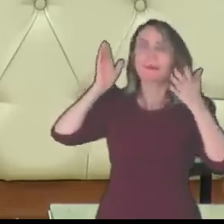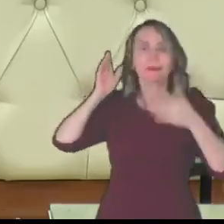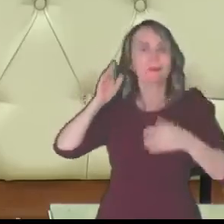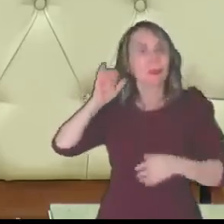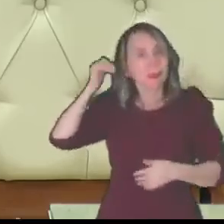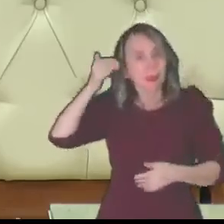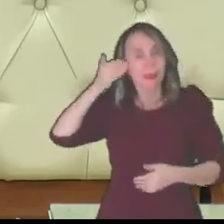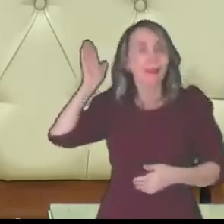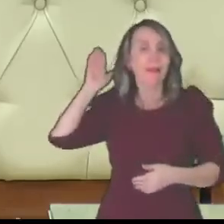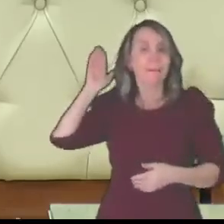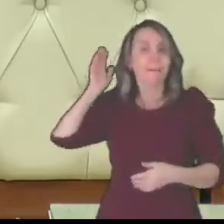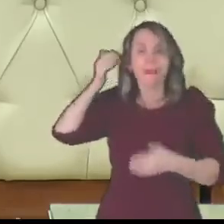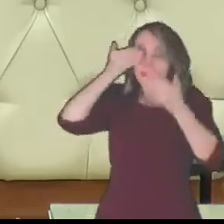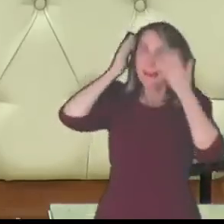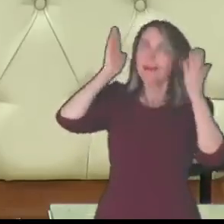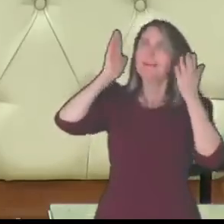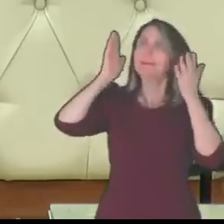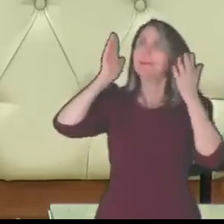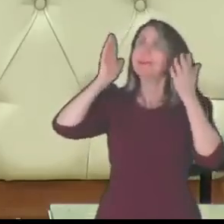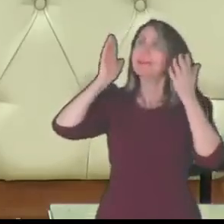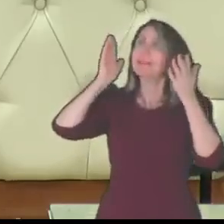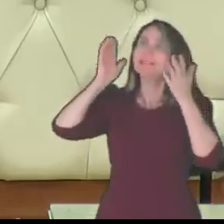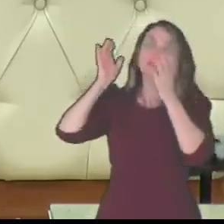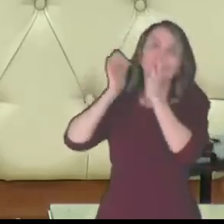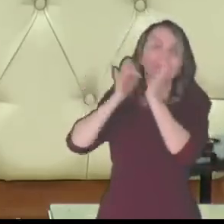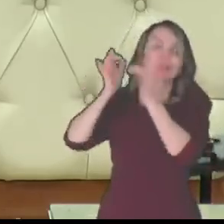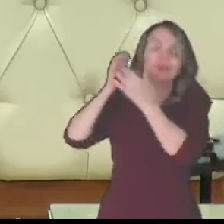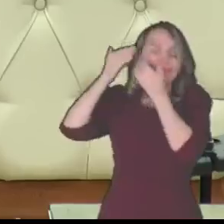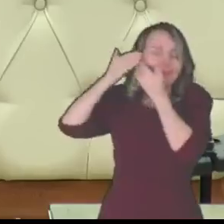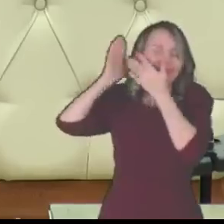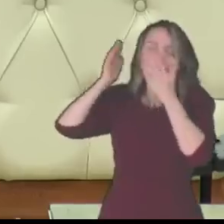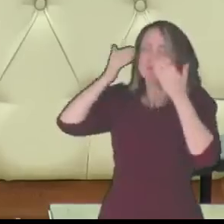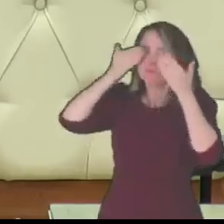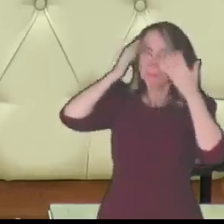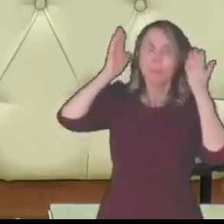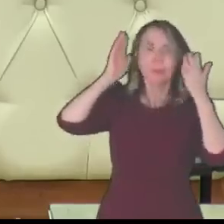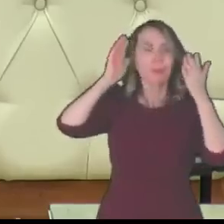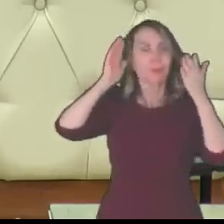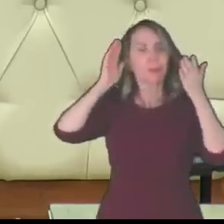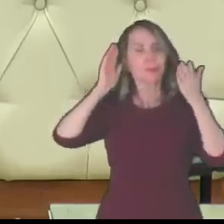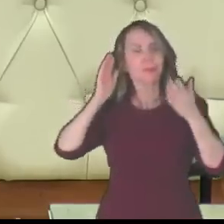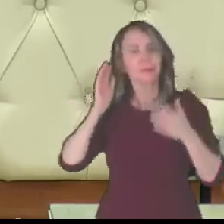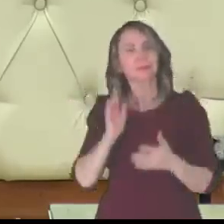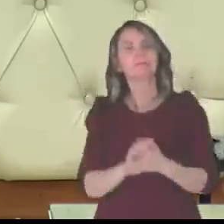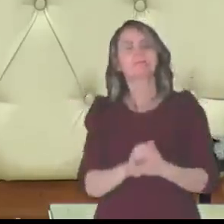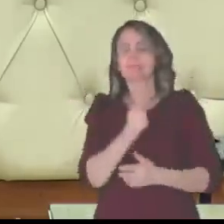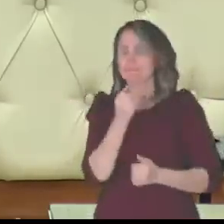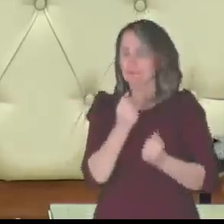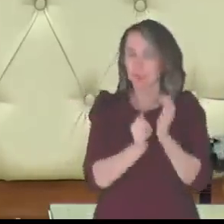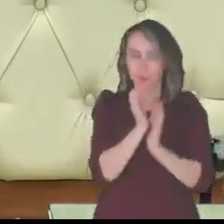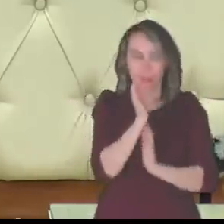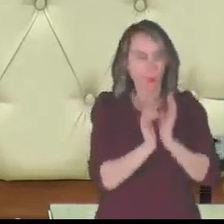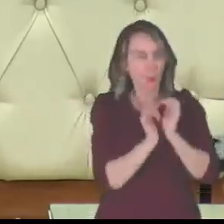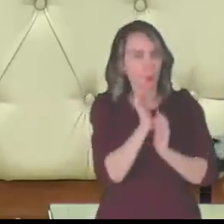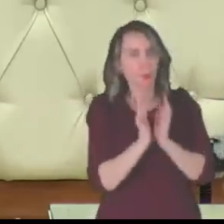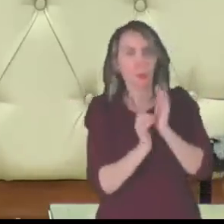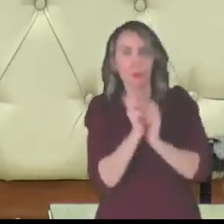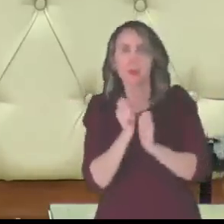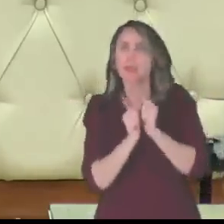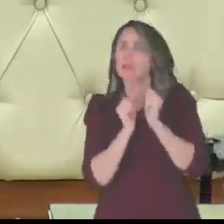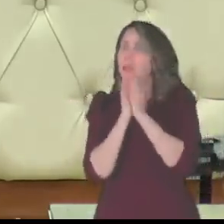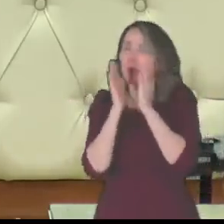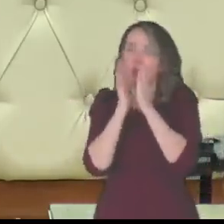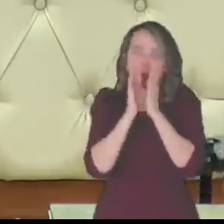a Jeová Abra os ouvidos abra os olhos desse povo Jesus abre os olhos abra os ouvidos o fogo vai pegar e o incenso vai subindo e o incenso vai subindo